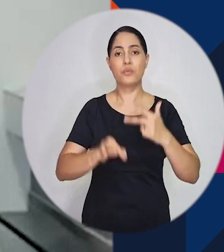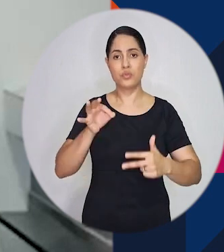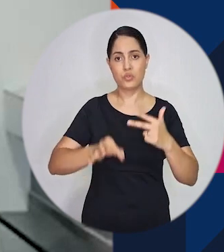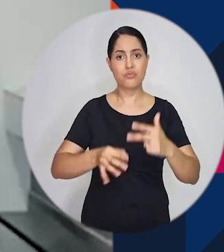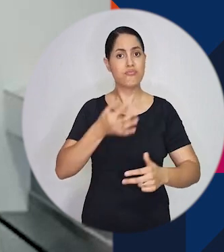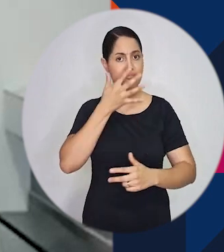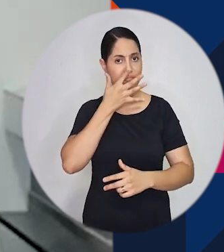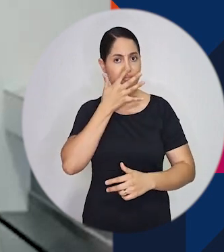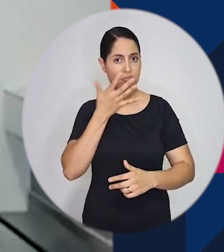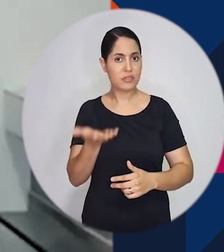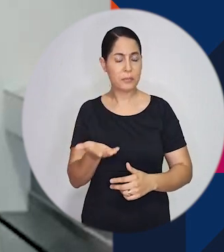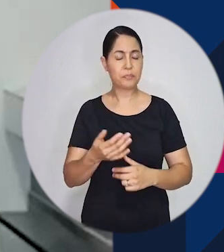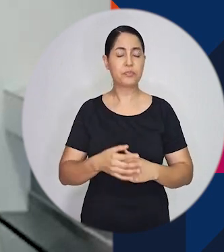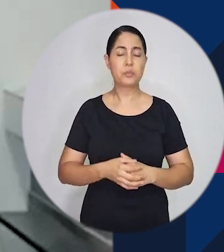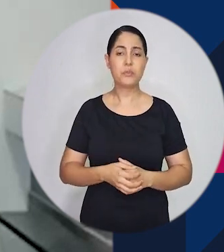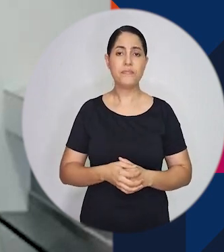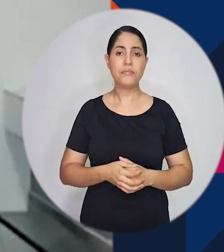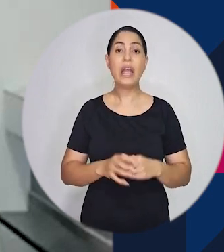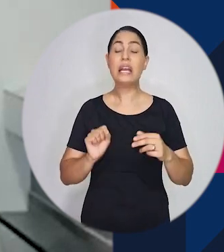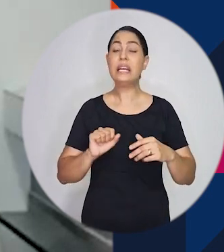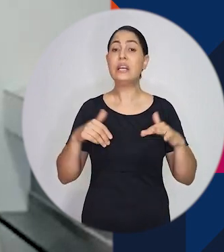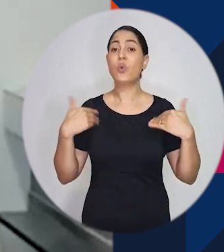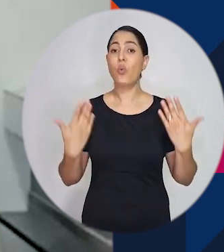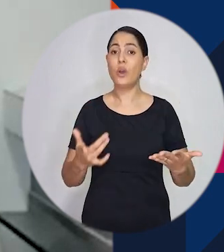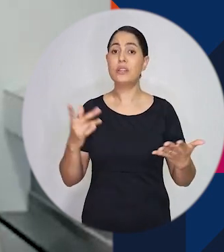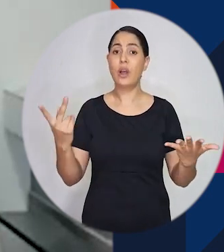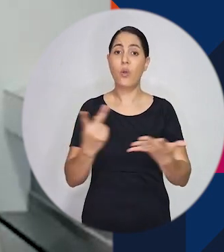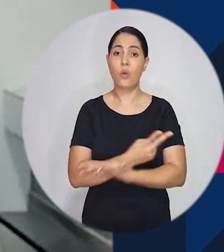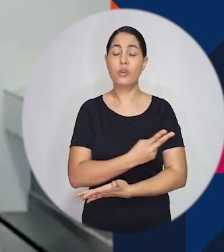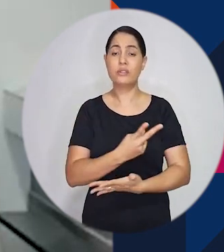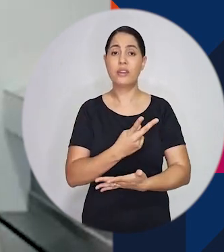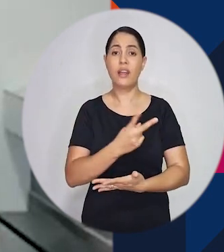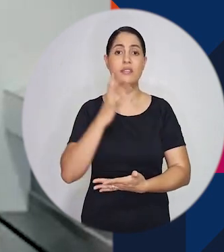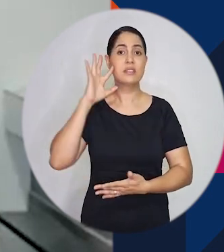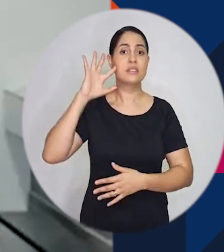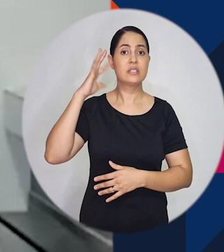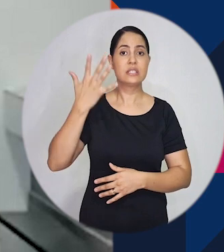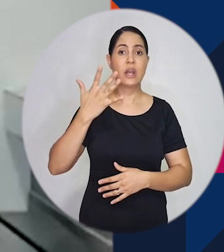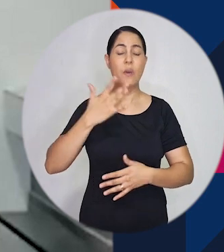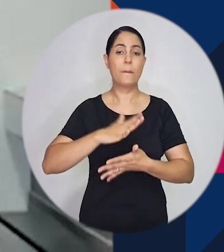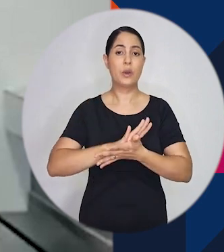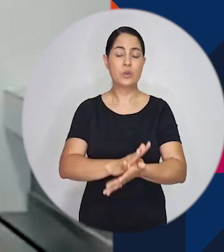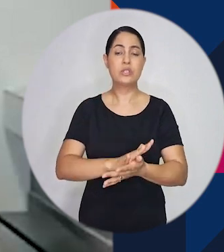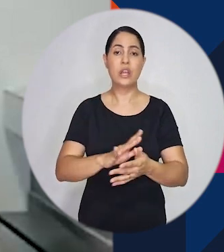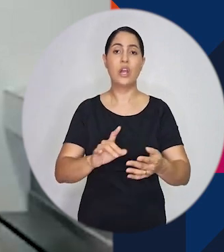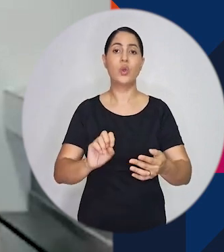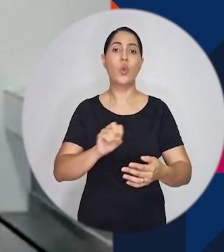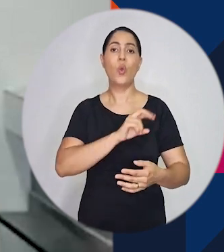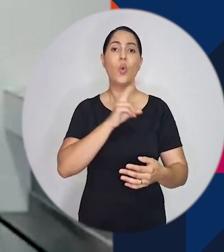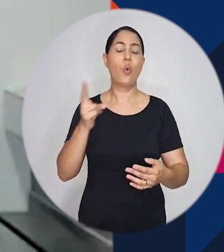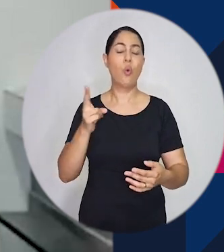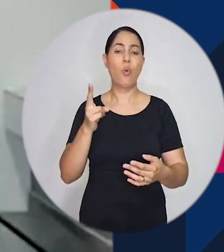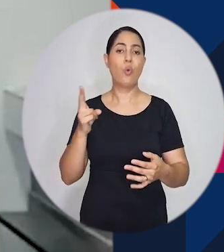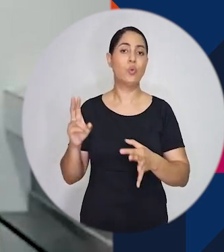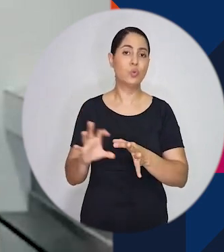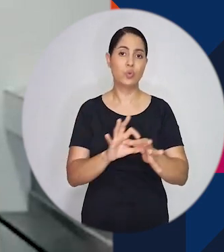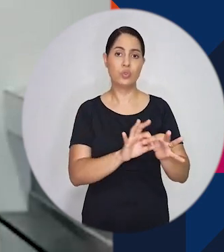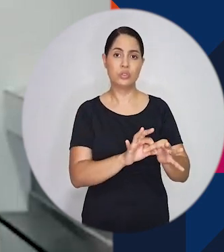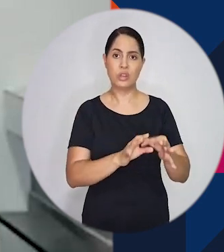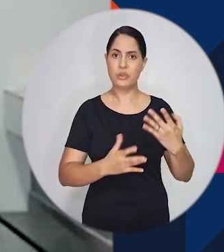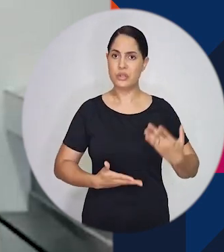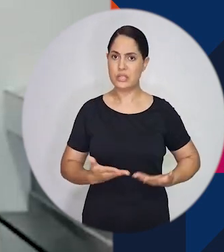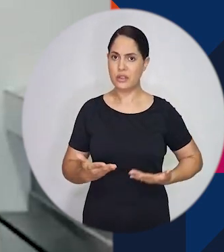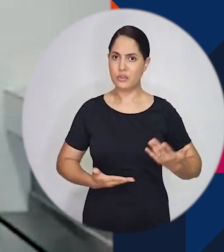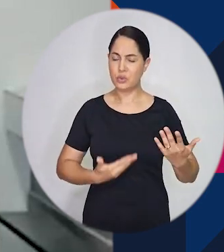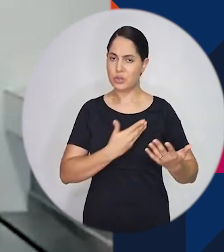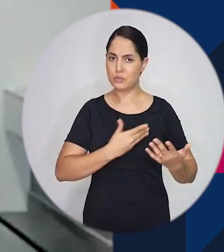pelo judiciário, e quando existem decisões discriminatórias, quando existem posicionamentos discriminatórios por parte